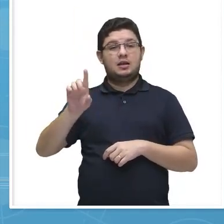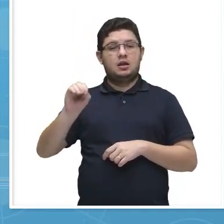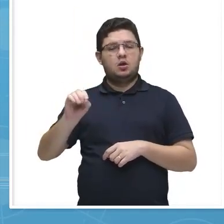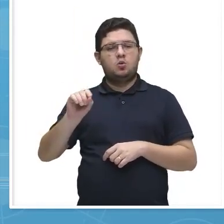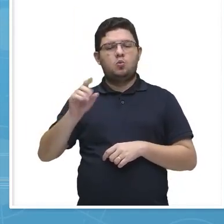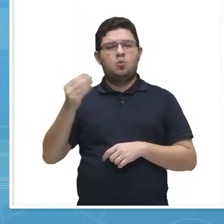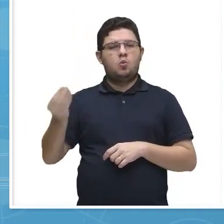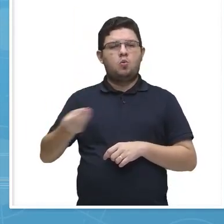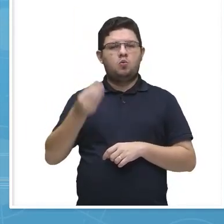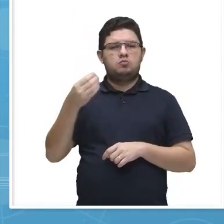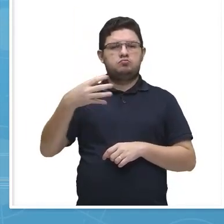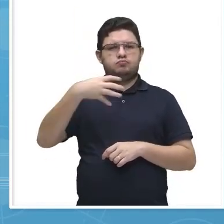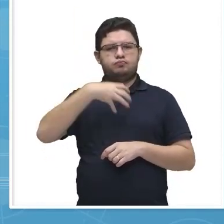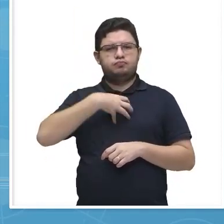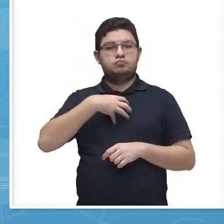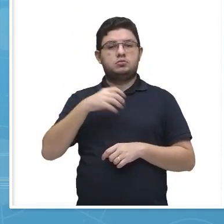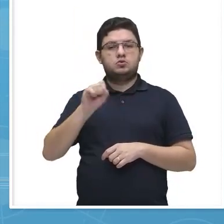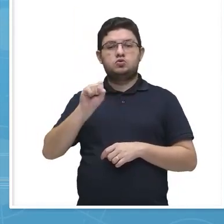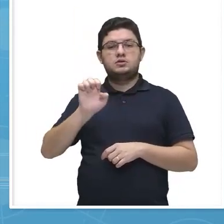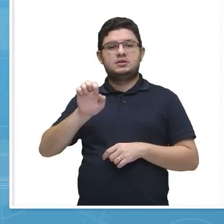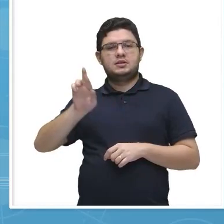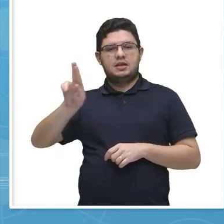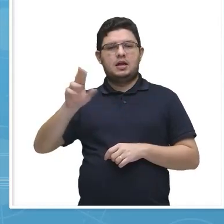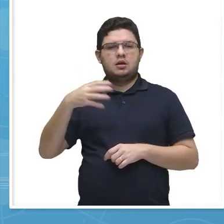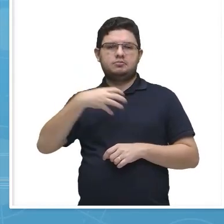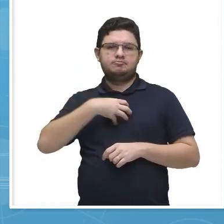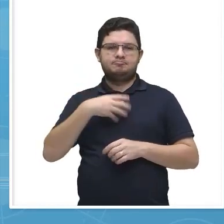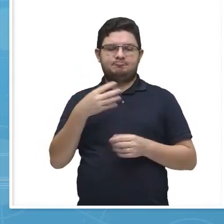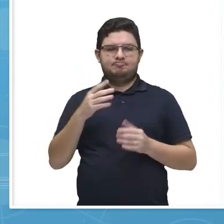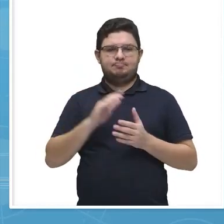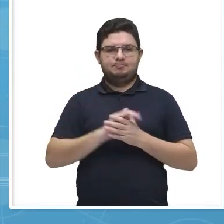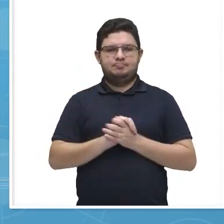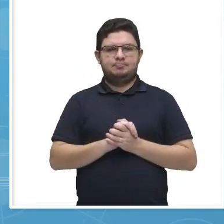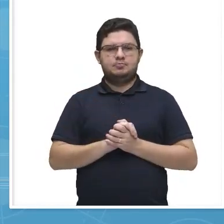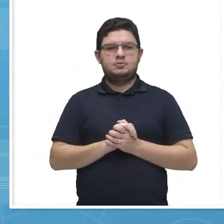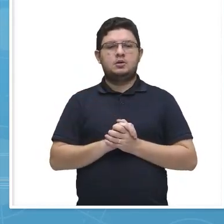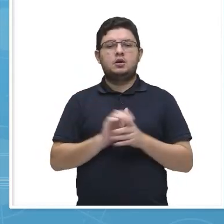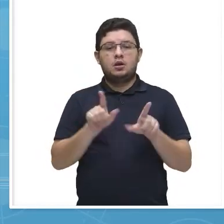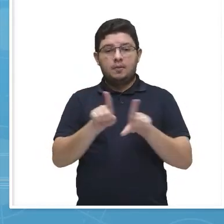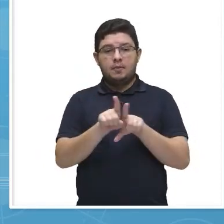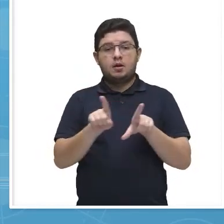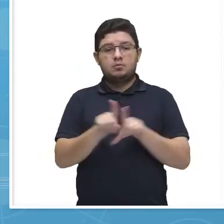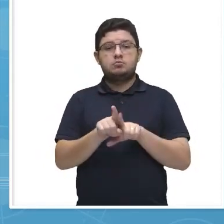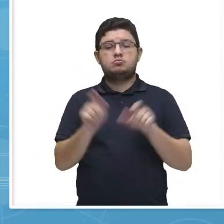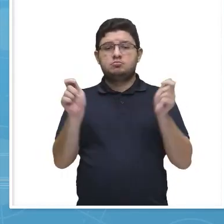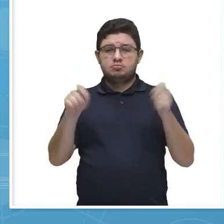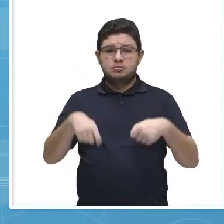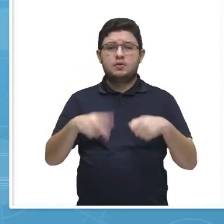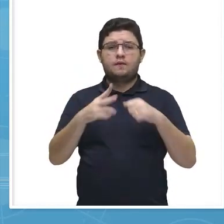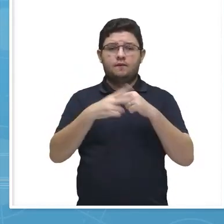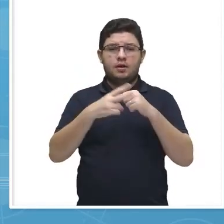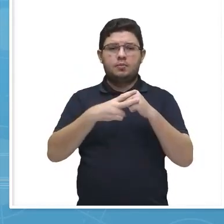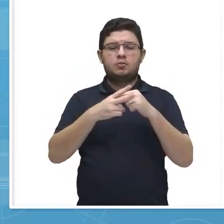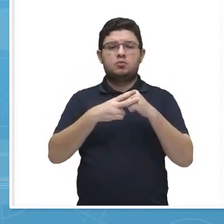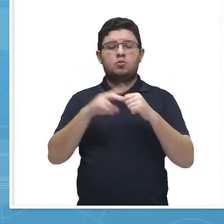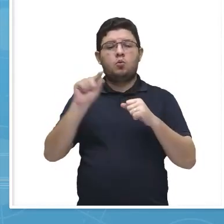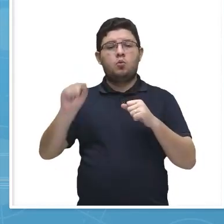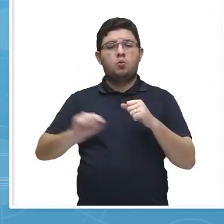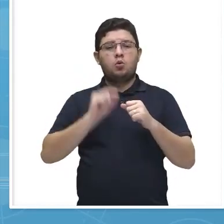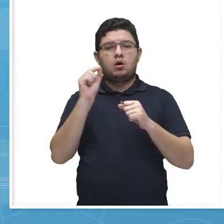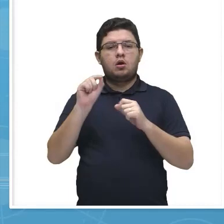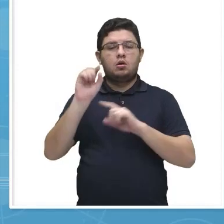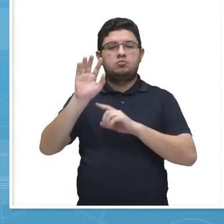se encontra determinado ser, certo? E também o verbo indica fenômeno